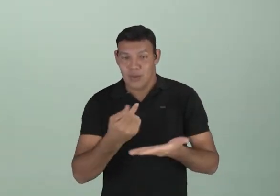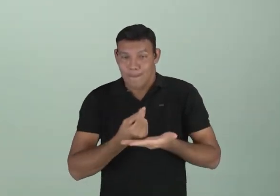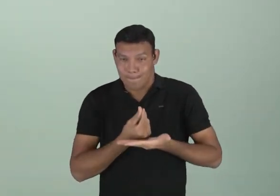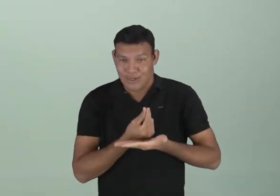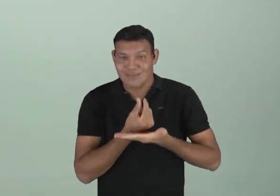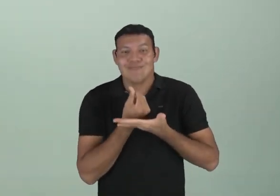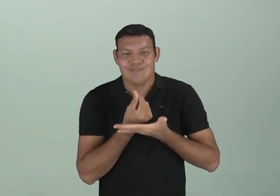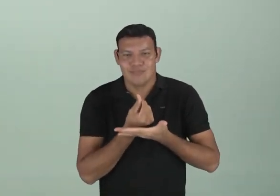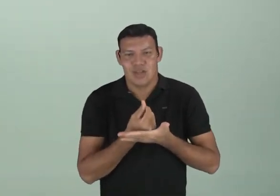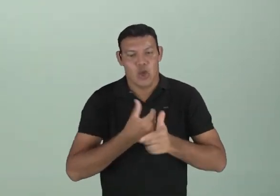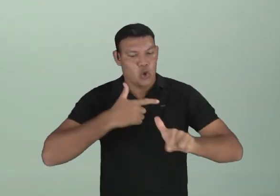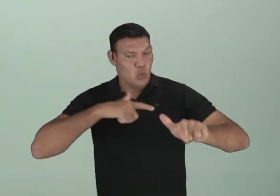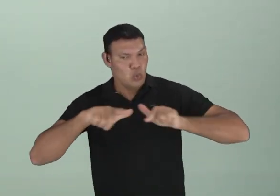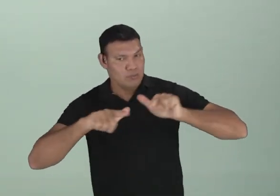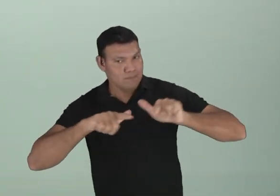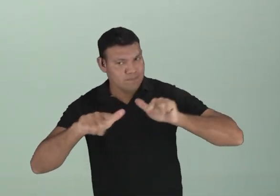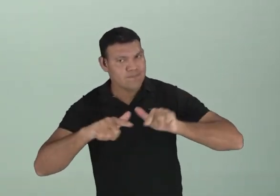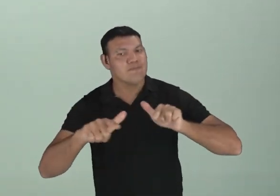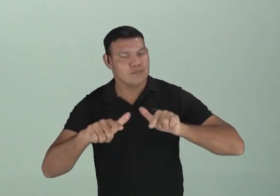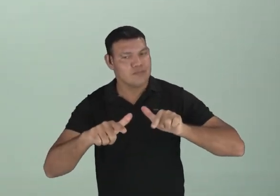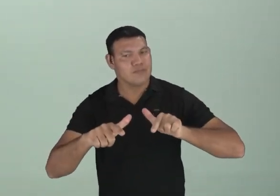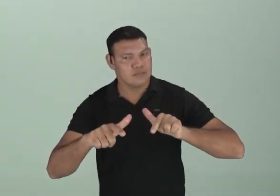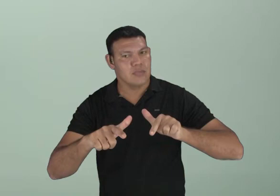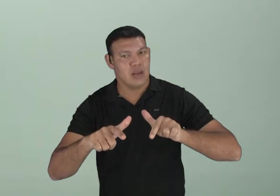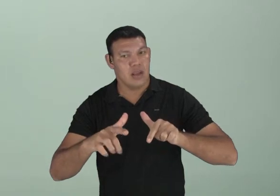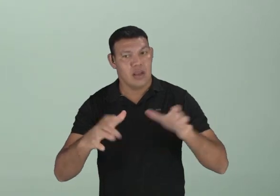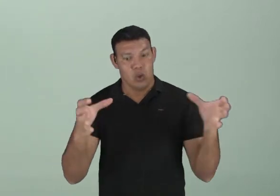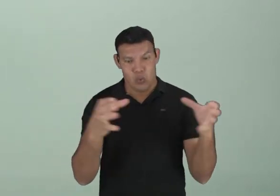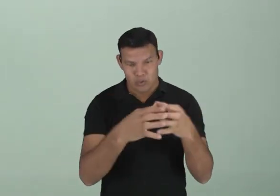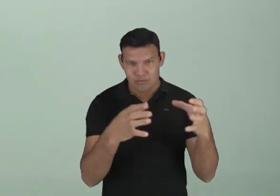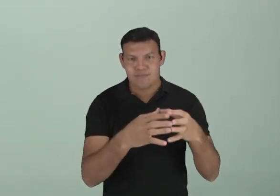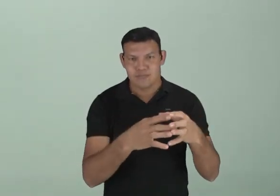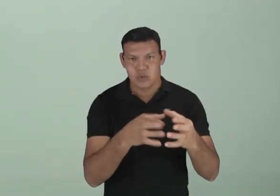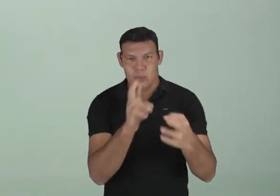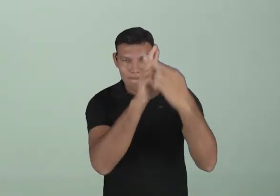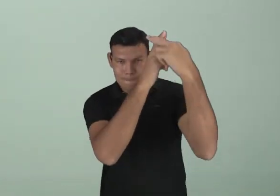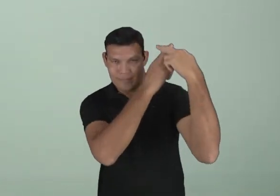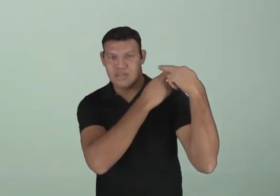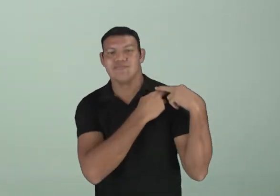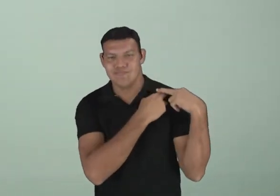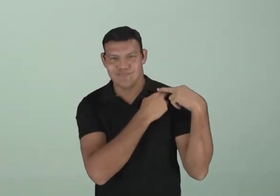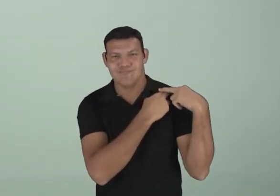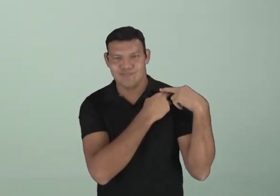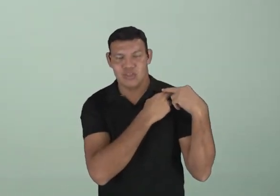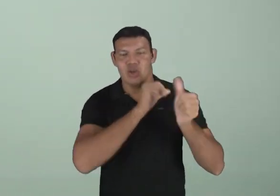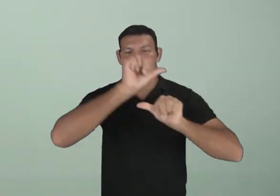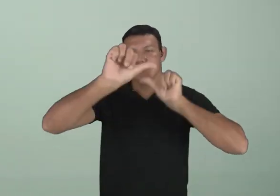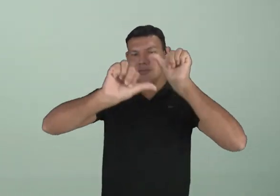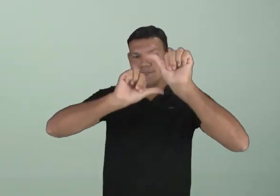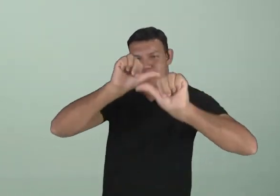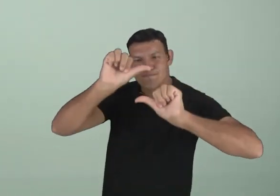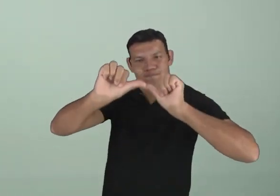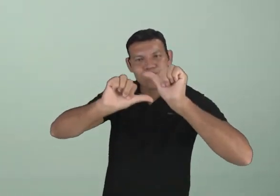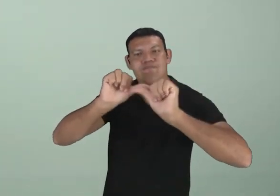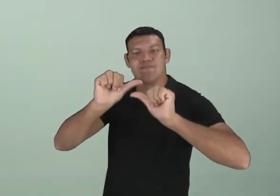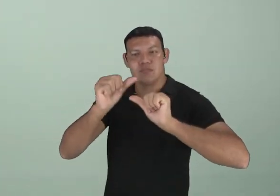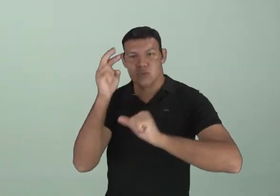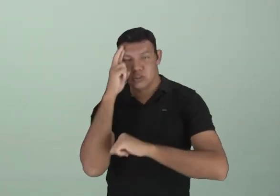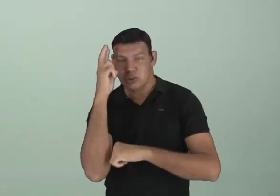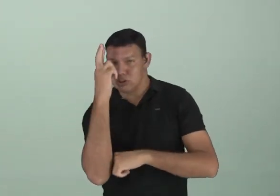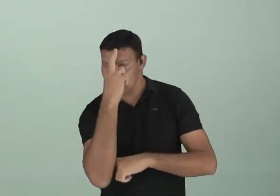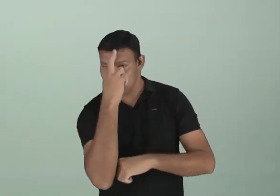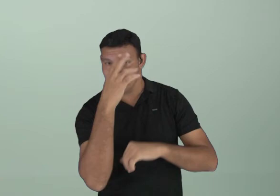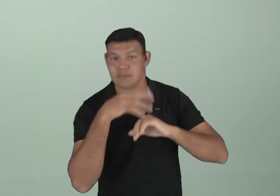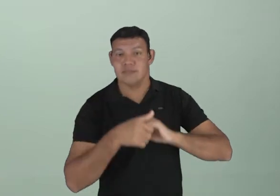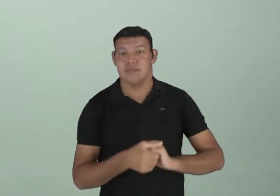capitalista, o proletariado ele é justamente a classe responsável pela transformação